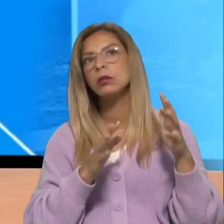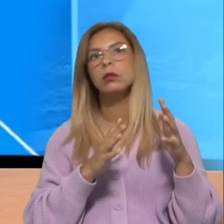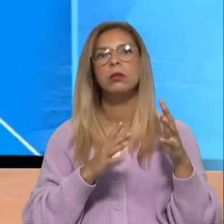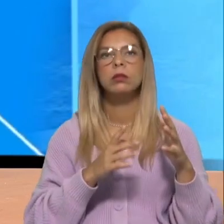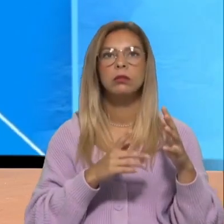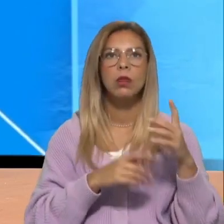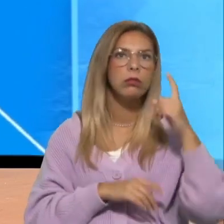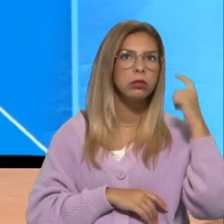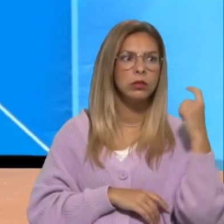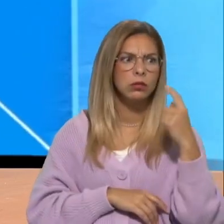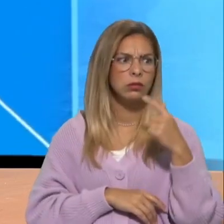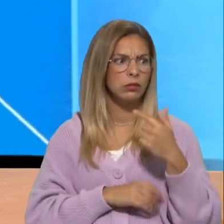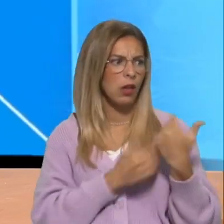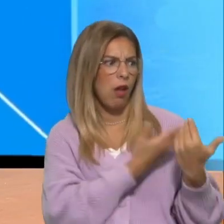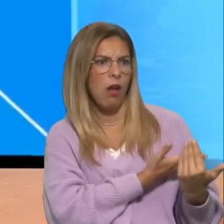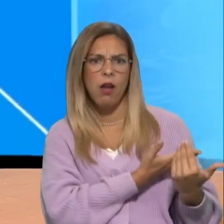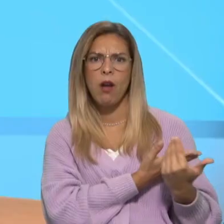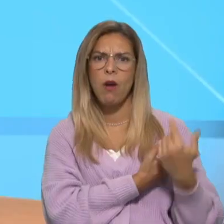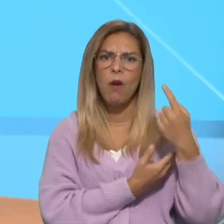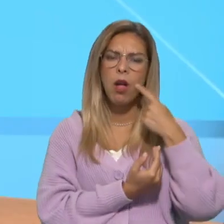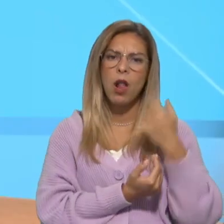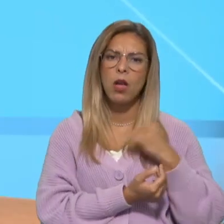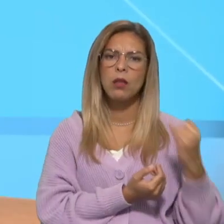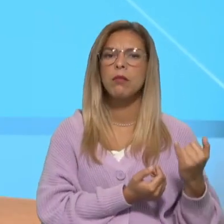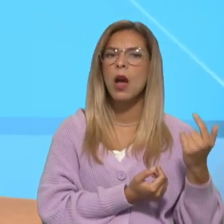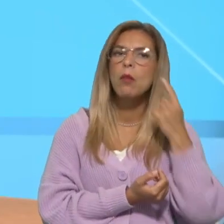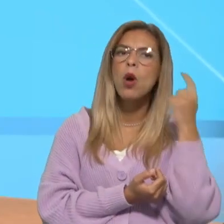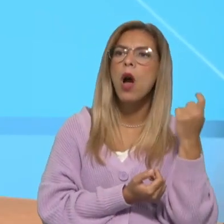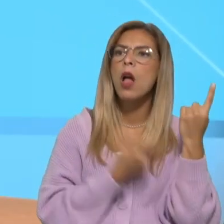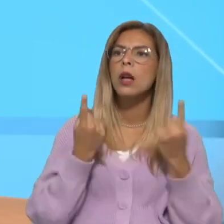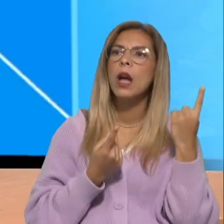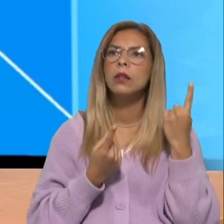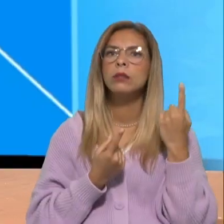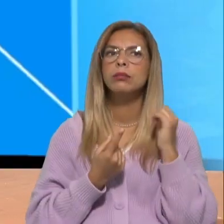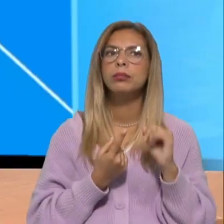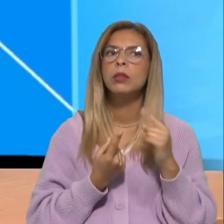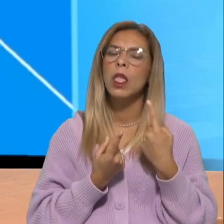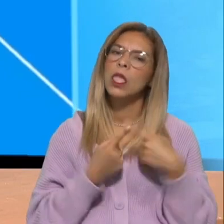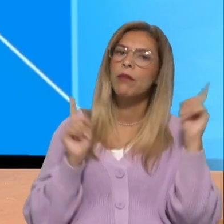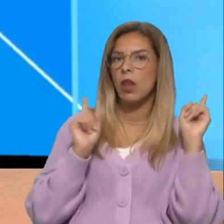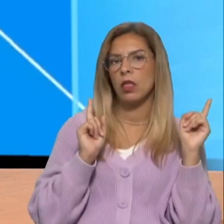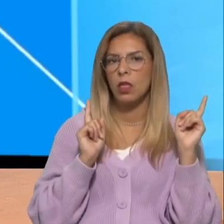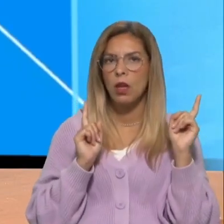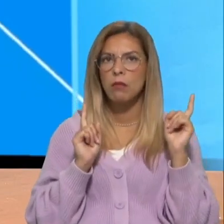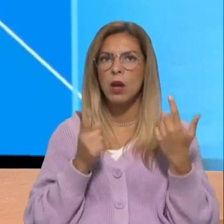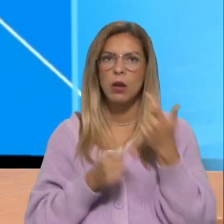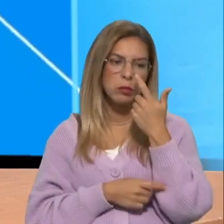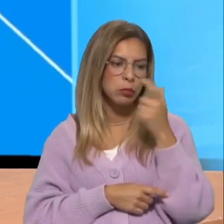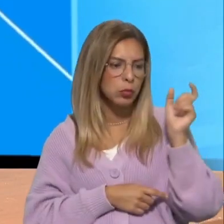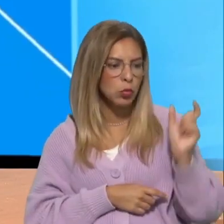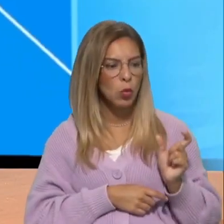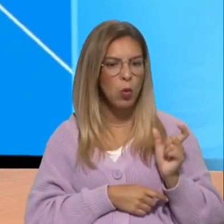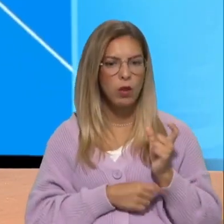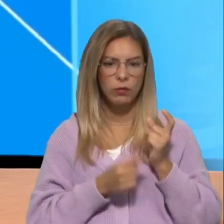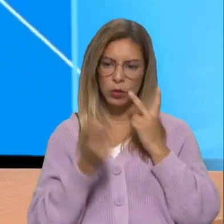mesmo, está aqui, porque andavam à procura de alguém diferente. E as pessoas refugiadas não são diferentes na